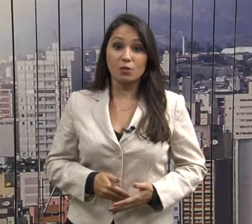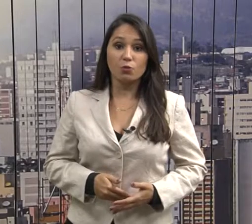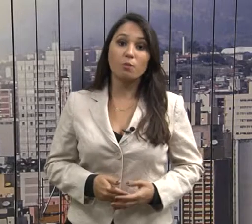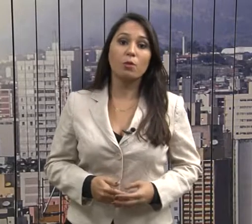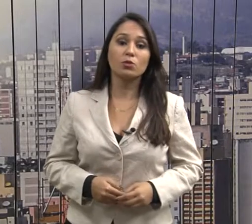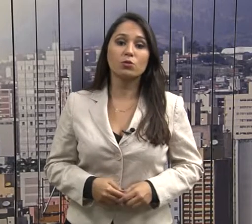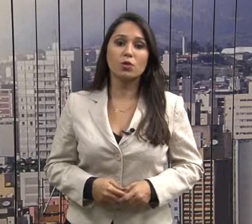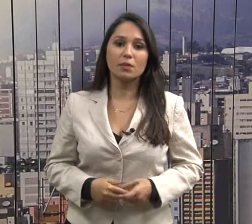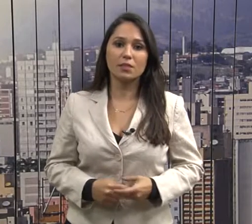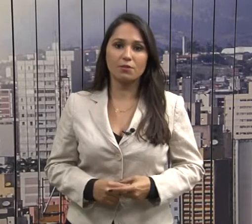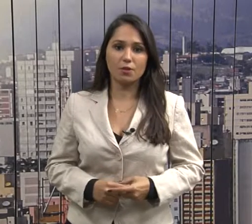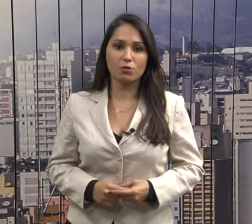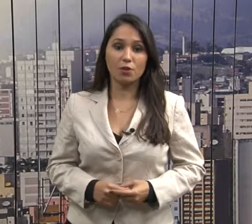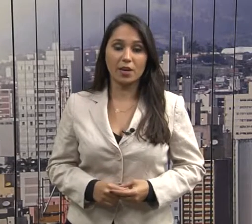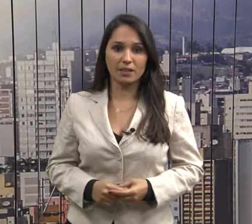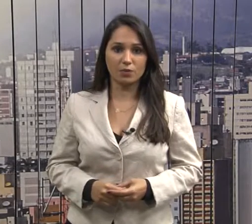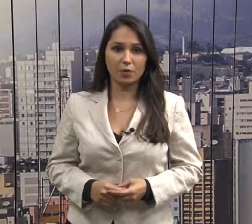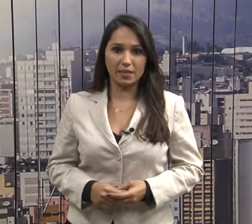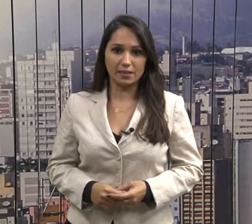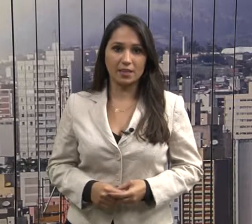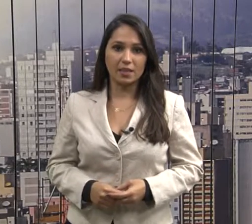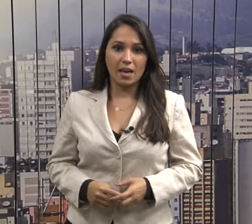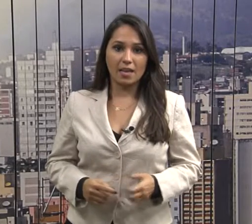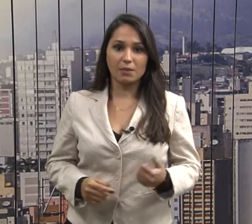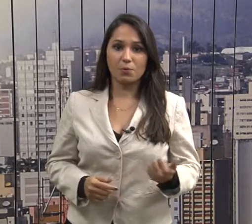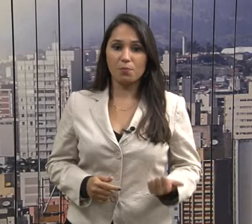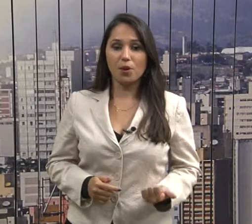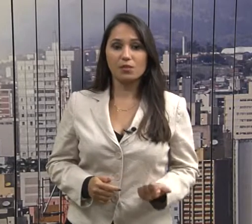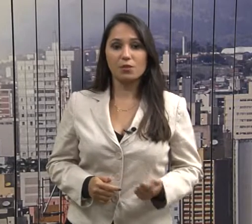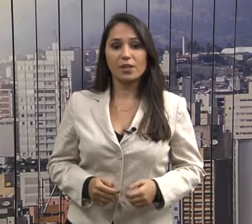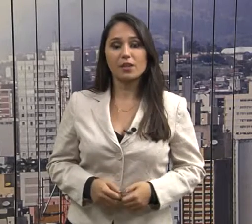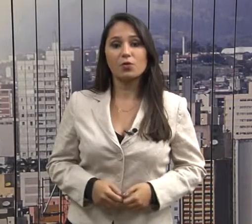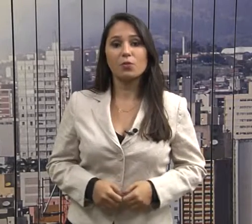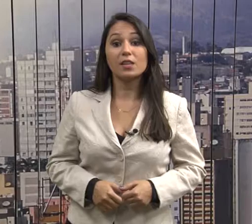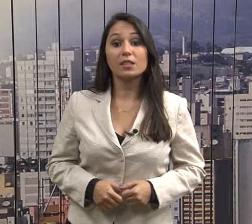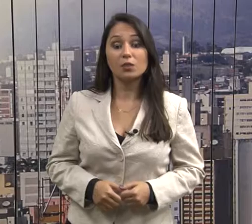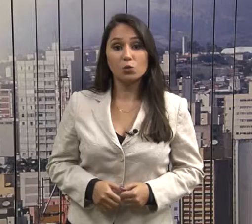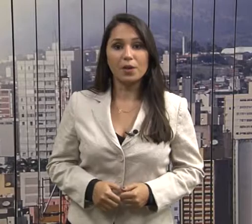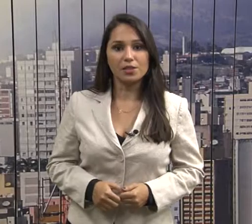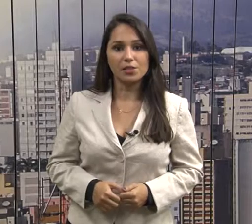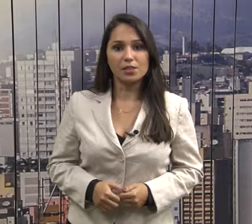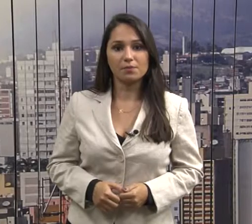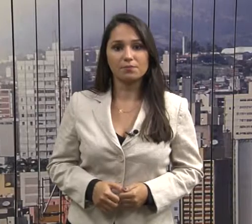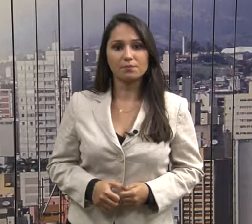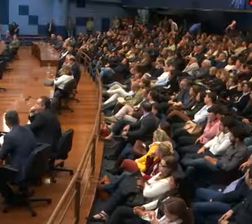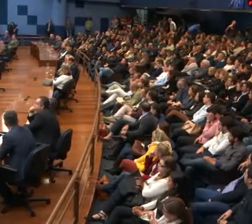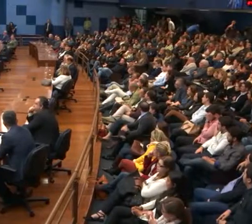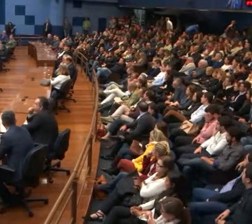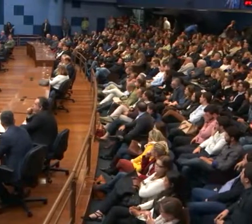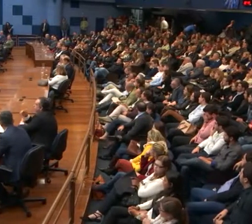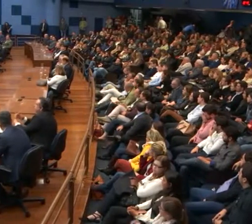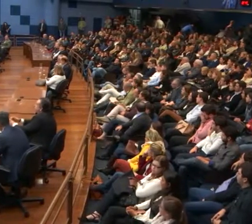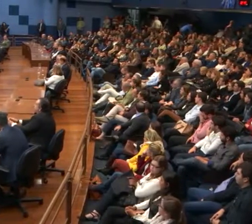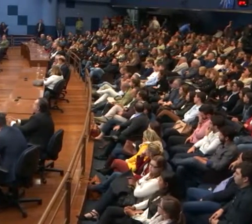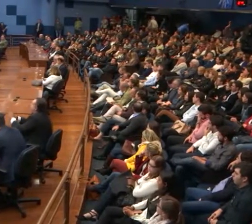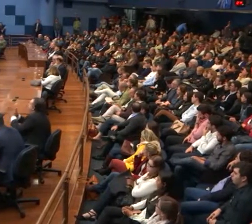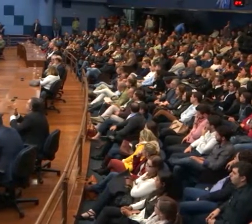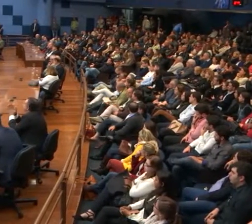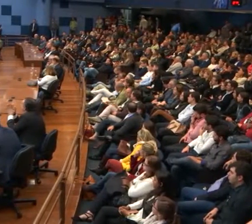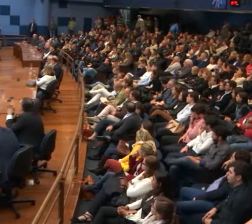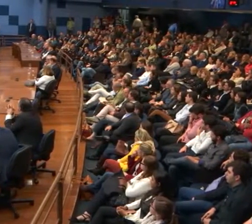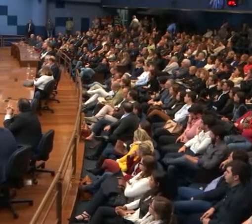optometria no imposto sobre serviços de qualquer natureza. Esta proposta é do vereador Fernando Mendes. Oftalmologistas